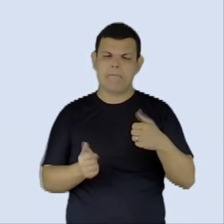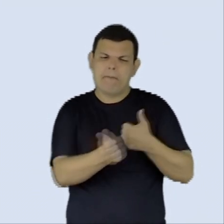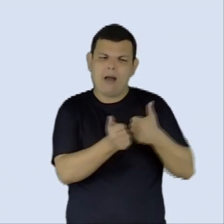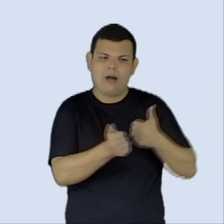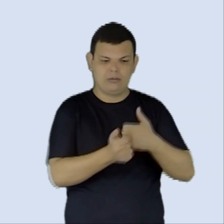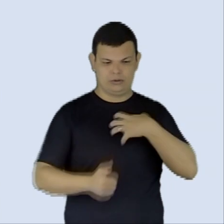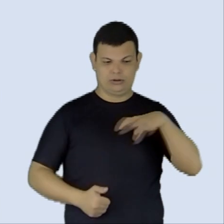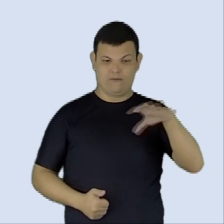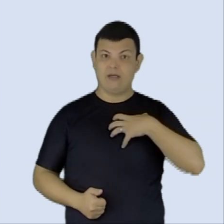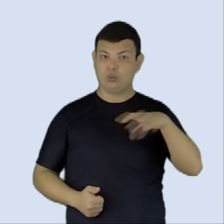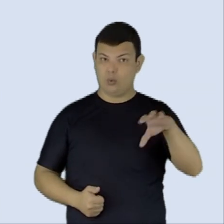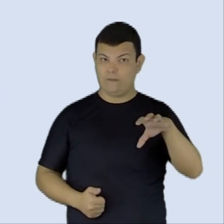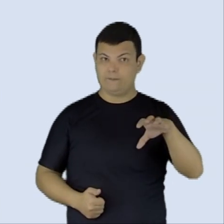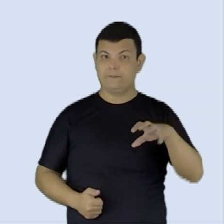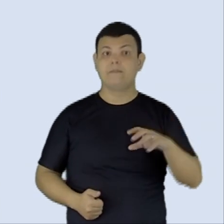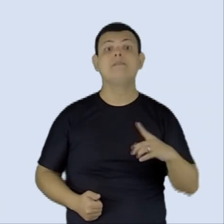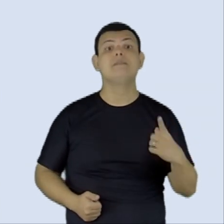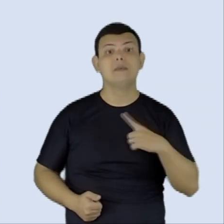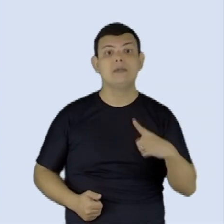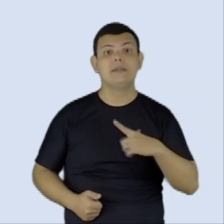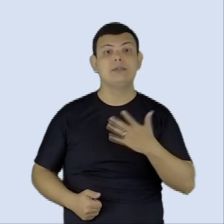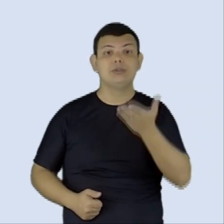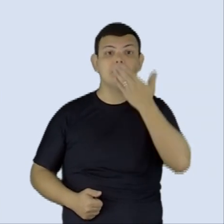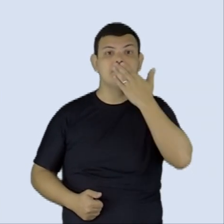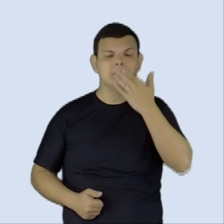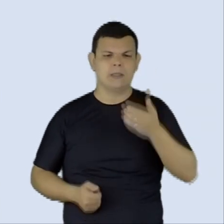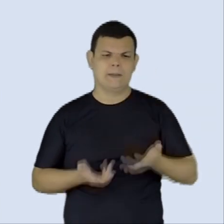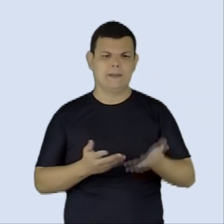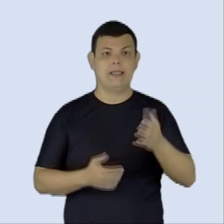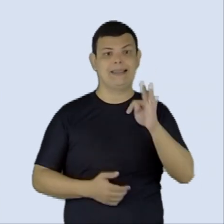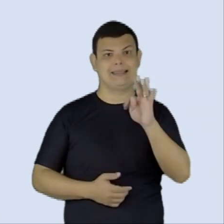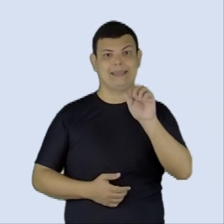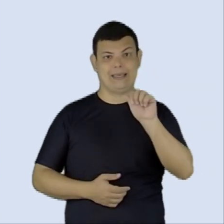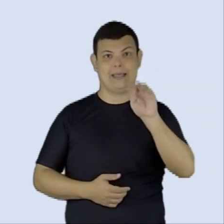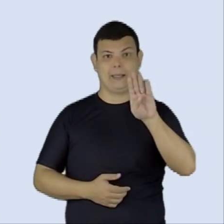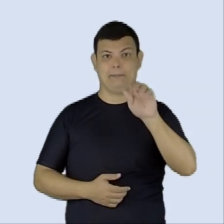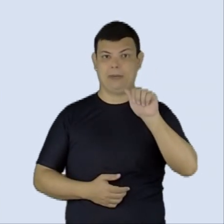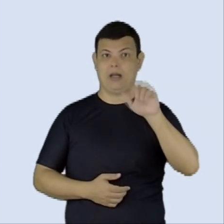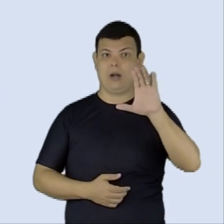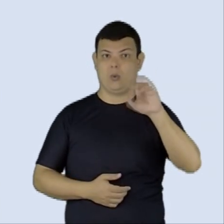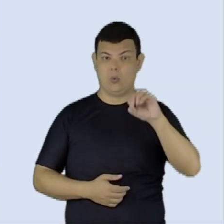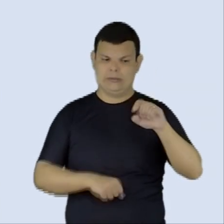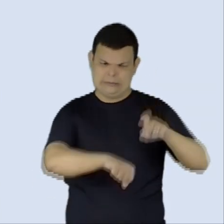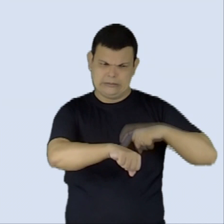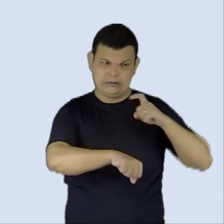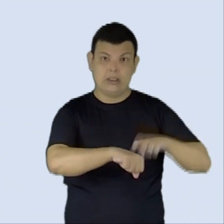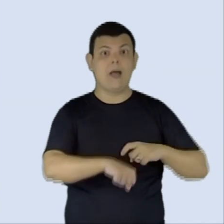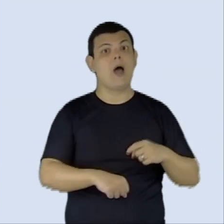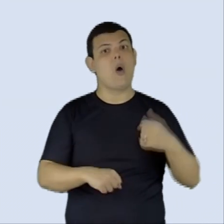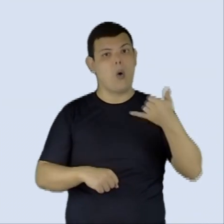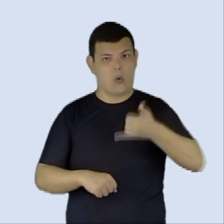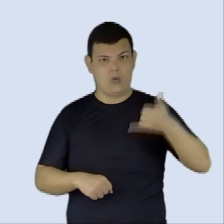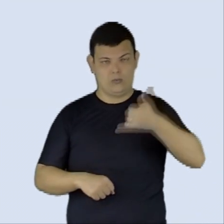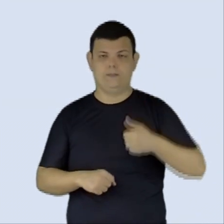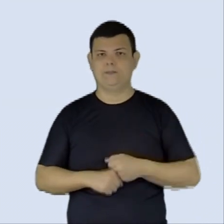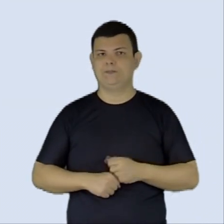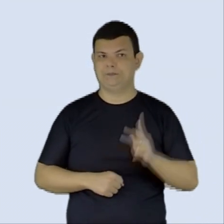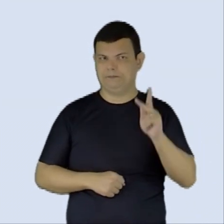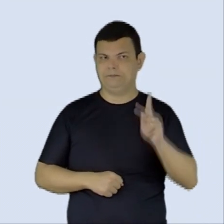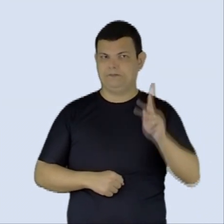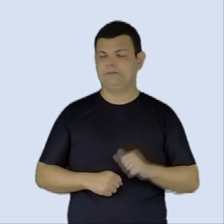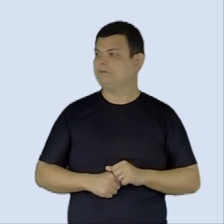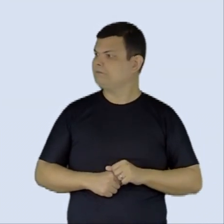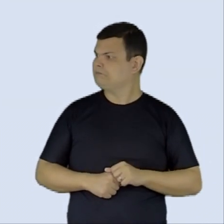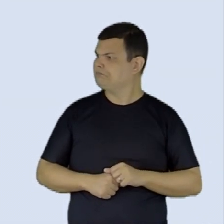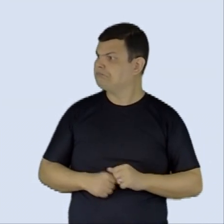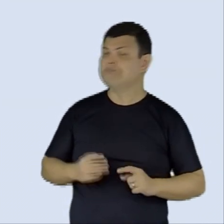aqui predomina muito o cultivo de tabaco e a exploração do petróleo. E a zona verde é a zona